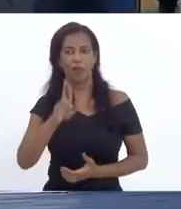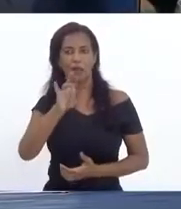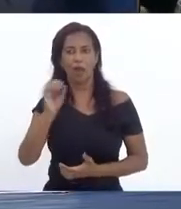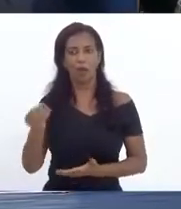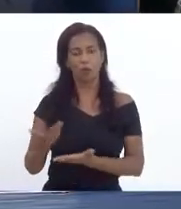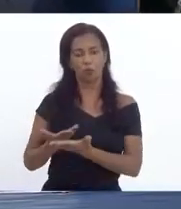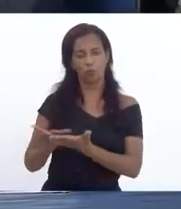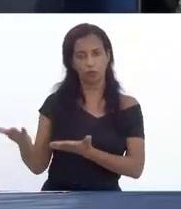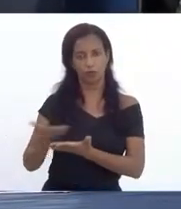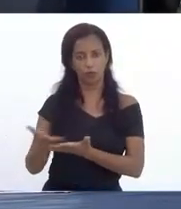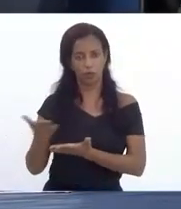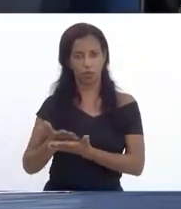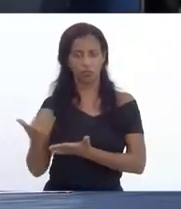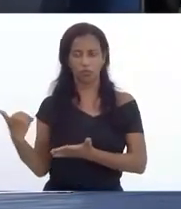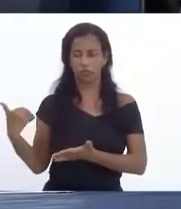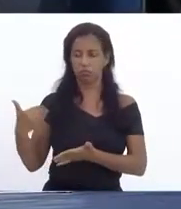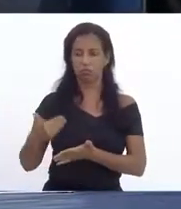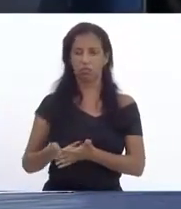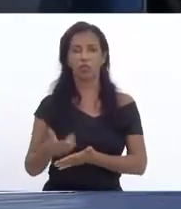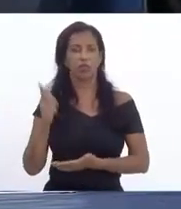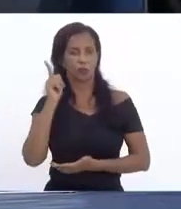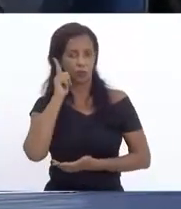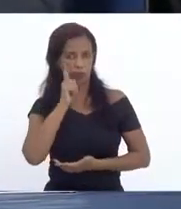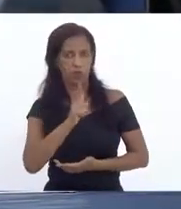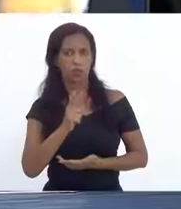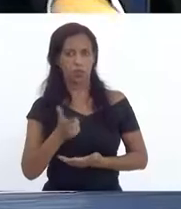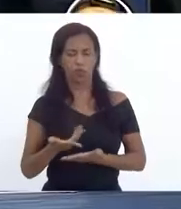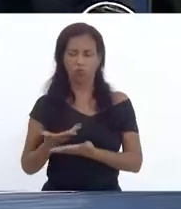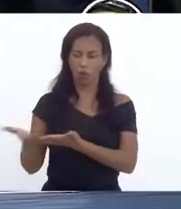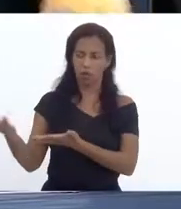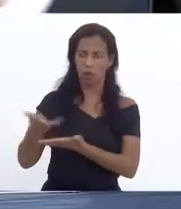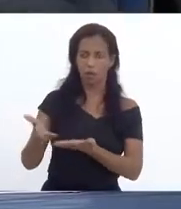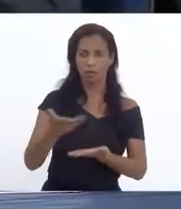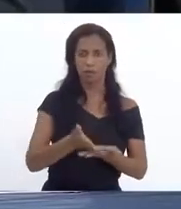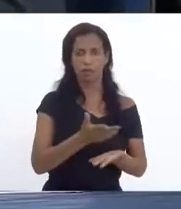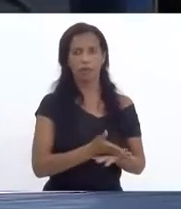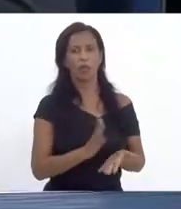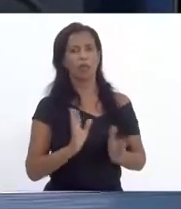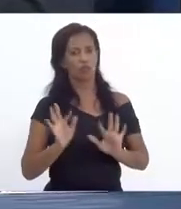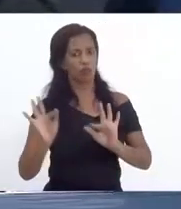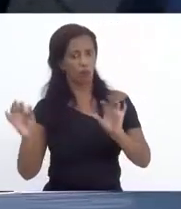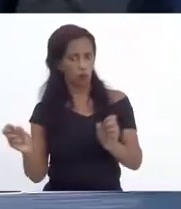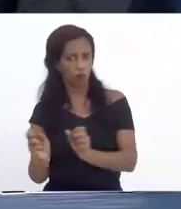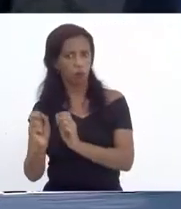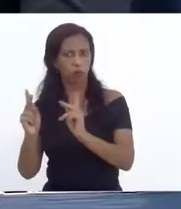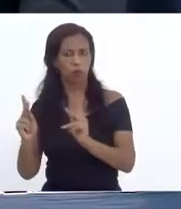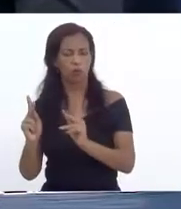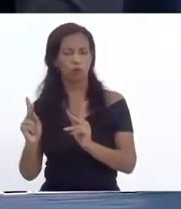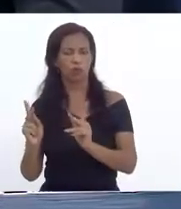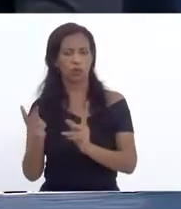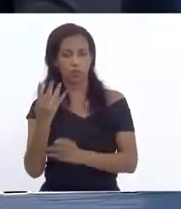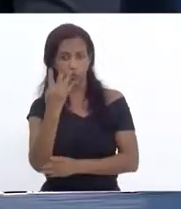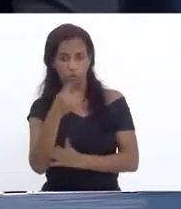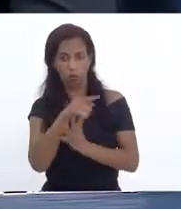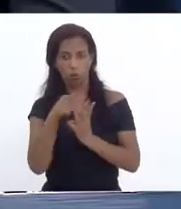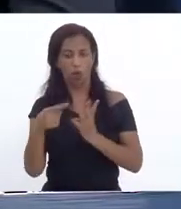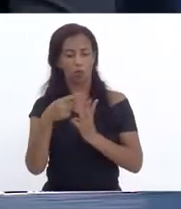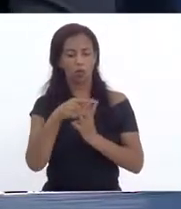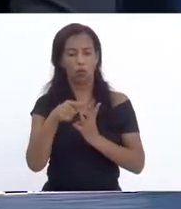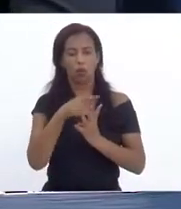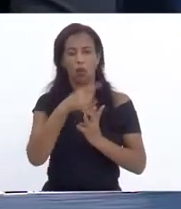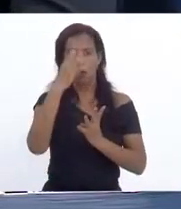demandas nos últimos dias, a gente já conseguiu já encaminhar bastante, está bem encaminhada, as quatro demandas, uma está resolvida,